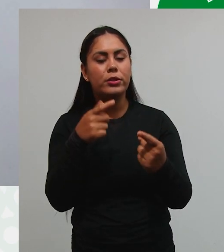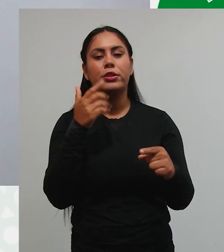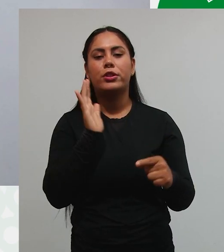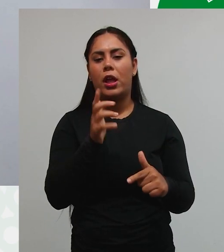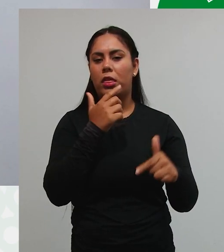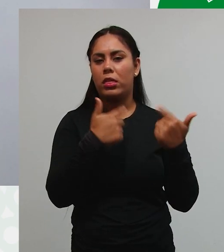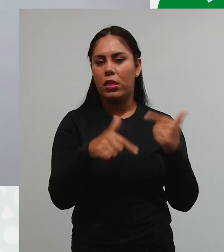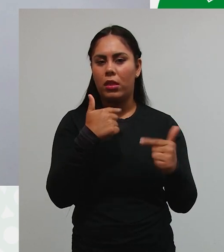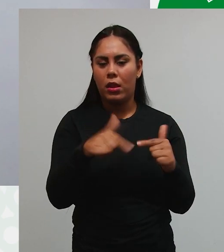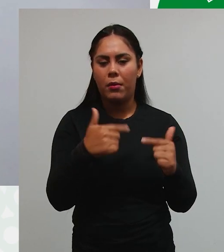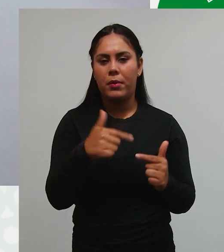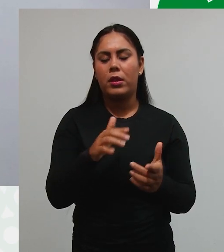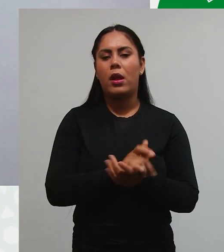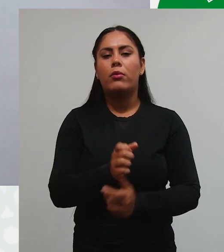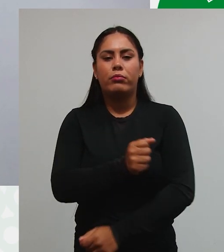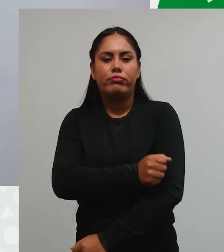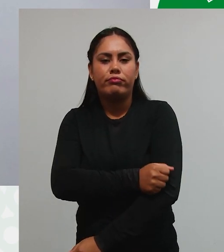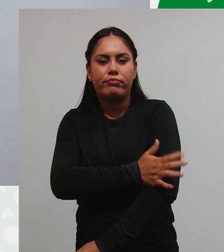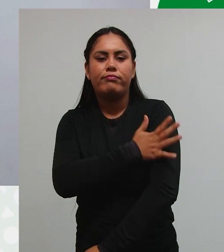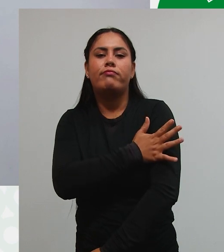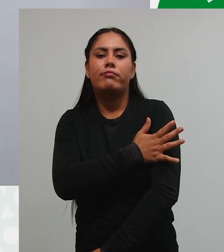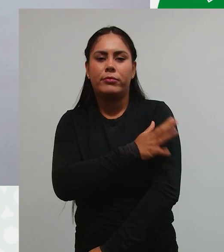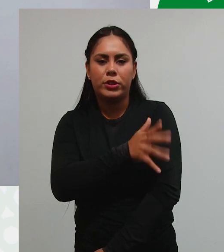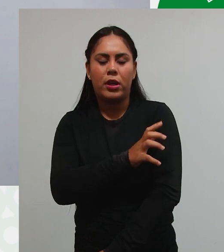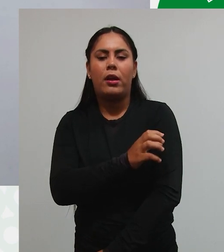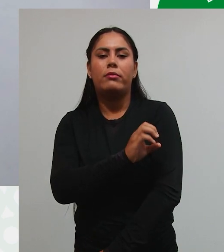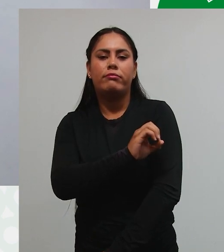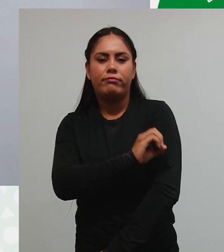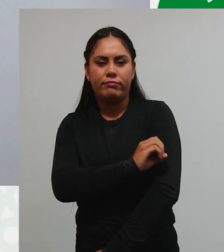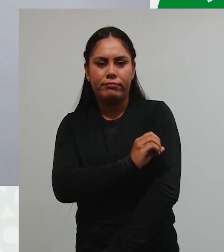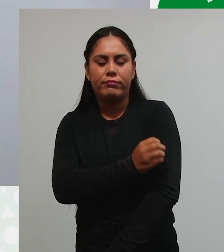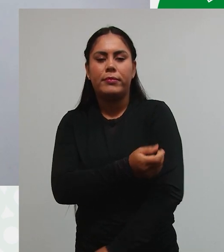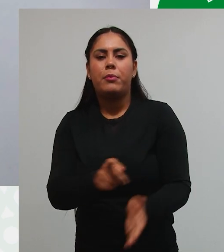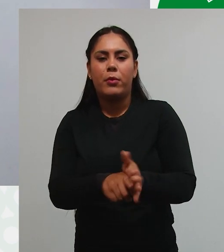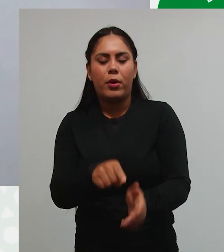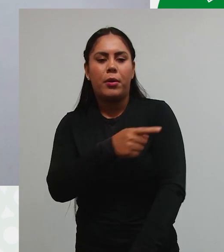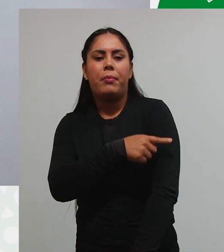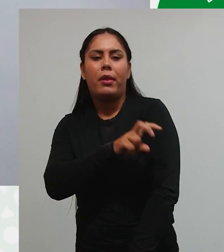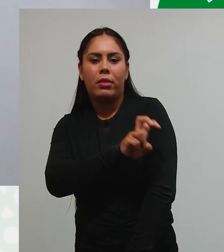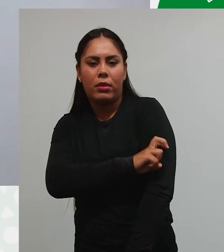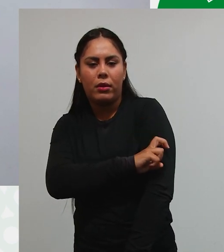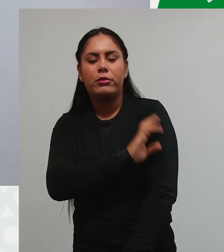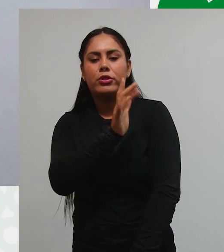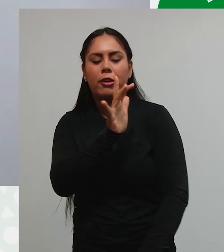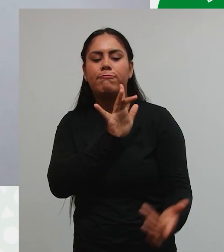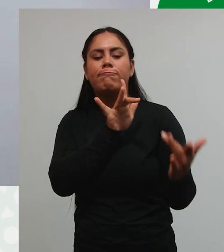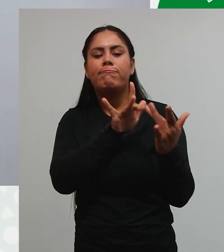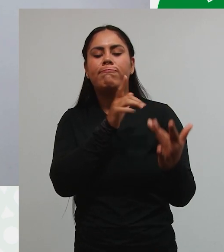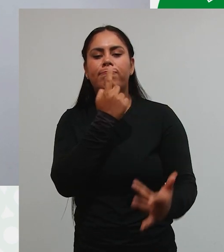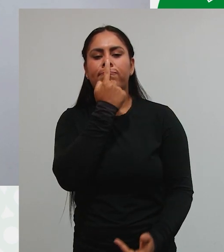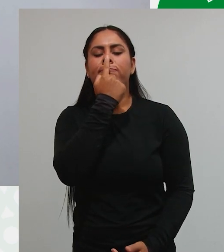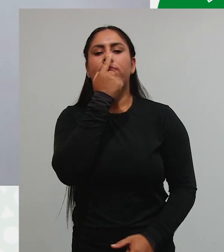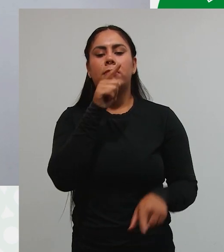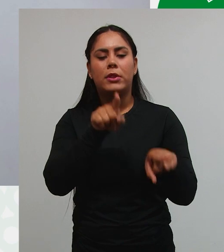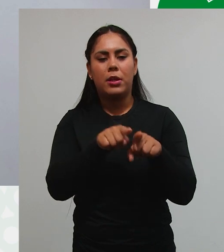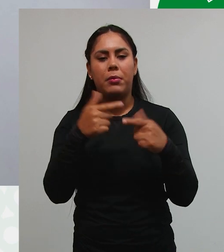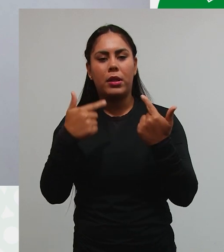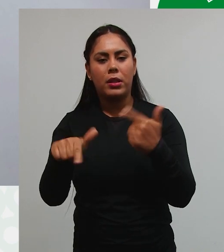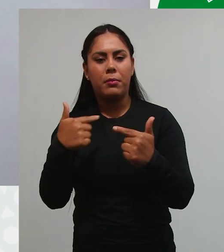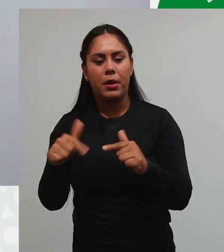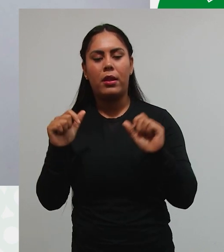mais a gente também. E essa convivência faz com que a gente consiga chegar onde a gente quer, né,